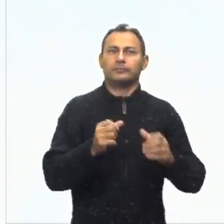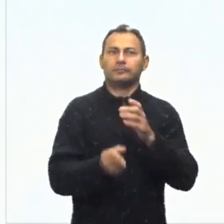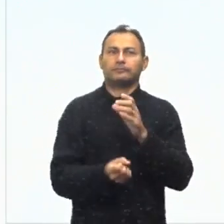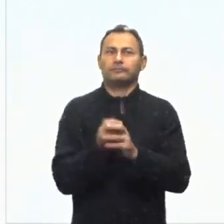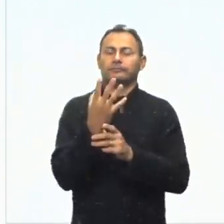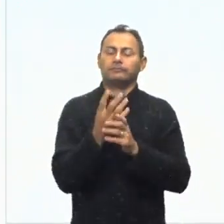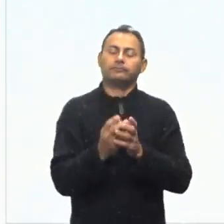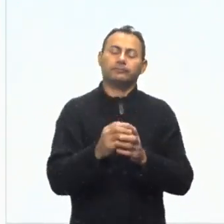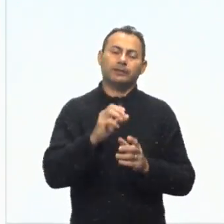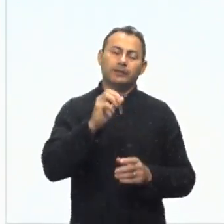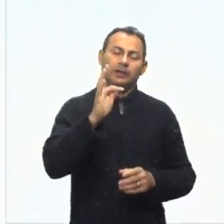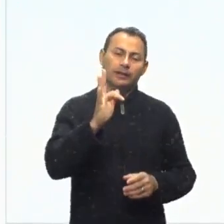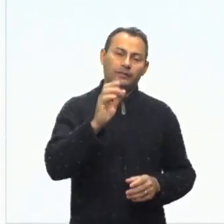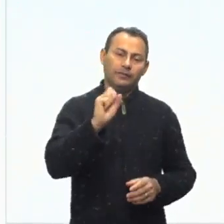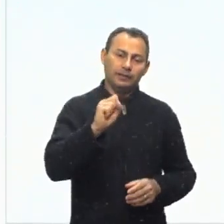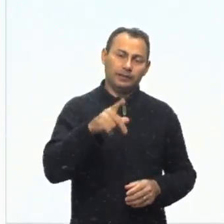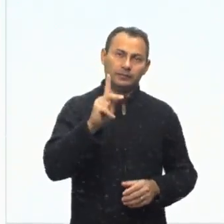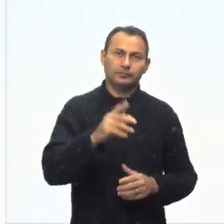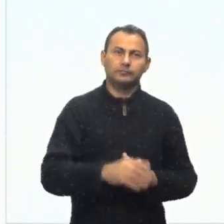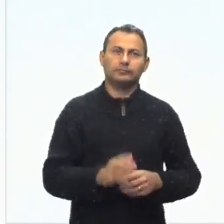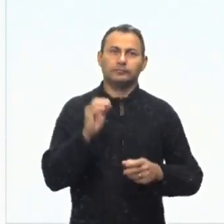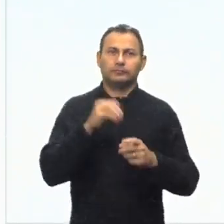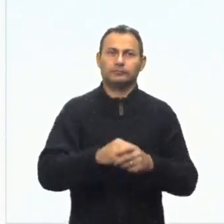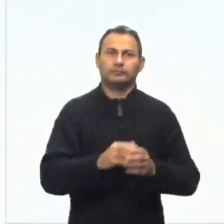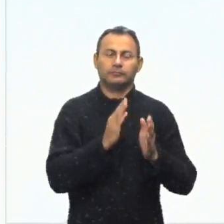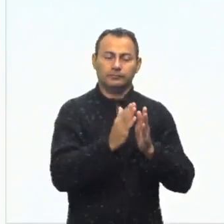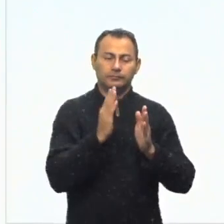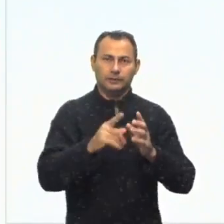modulação FSK, colocando uma frequência de portadora,